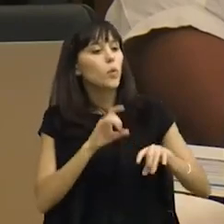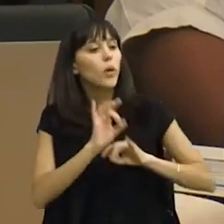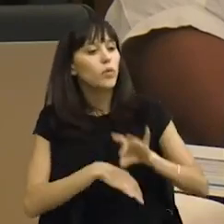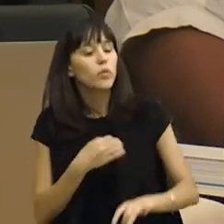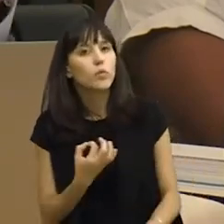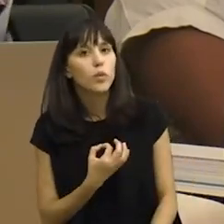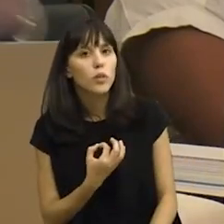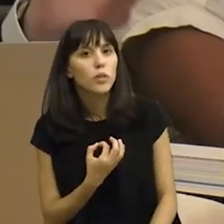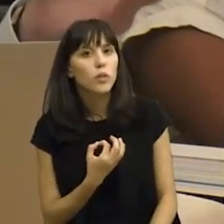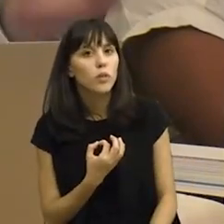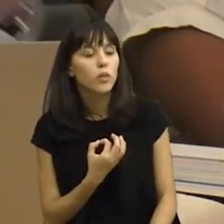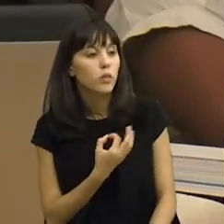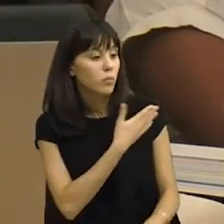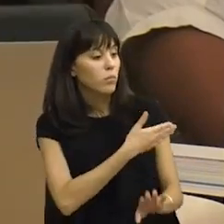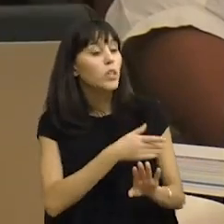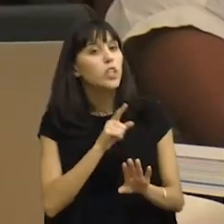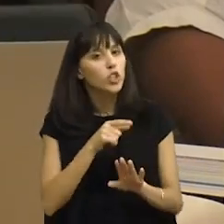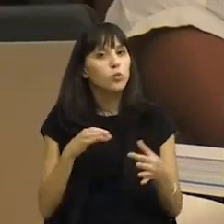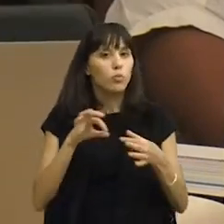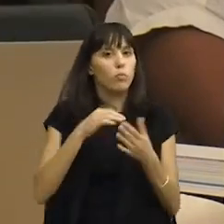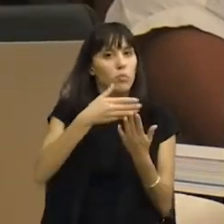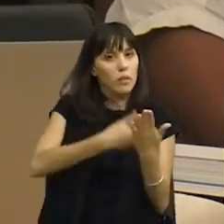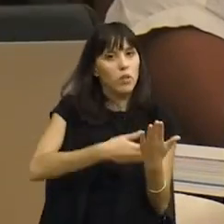dar. Isto do ponto de vista, então, do conteúdo.